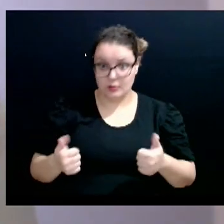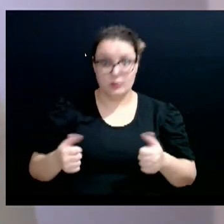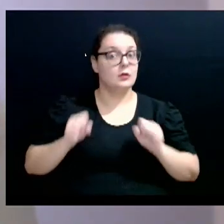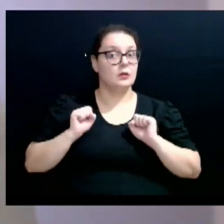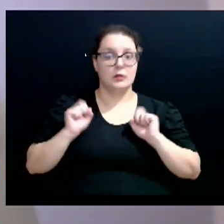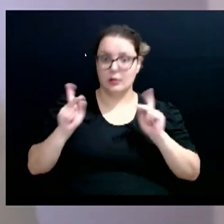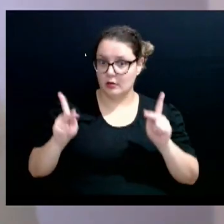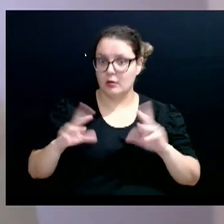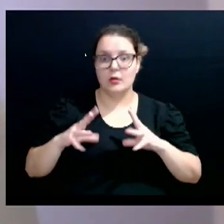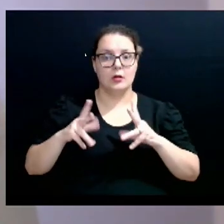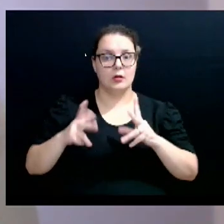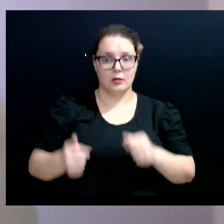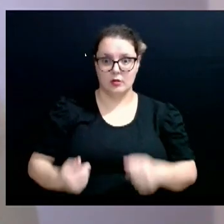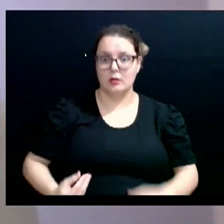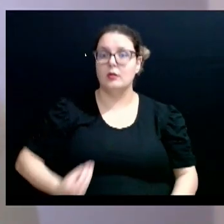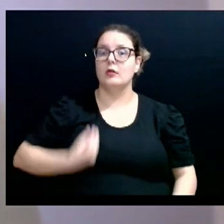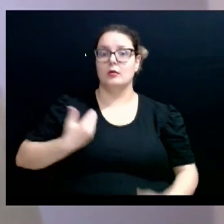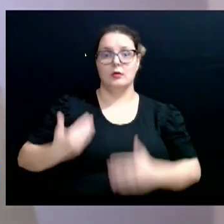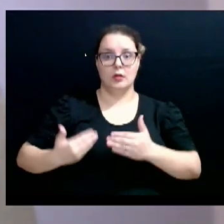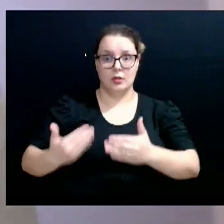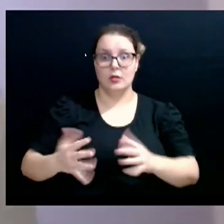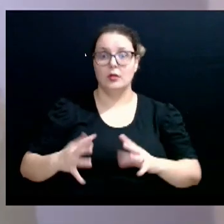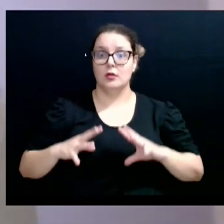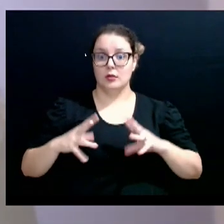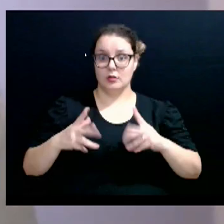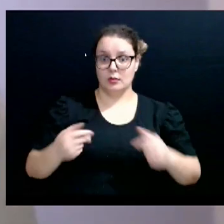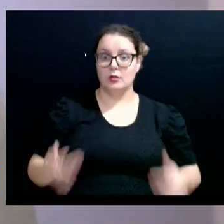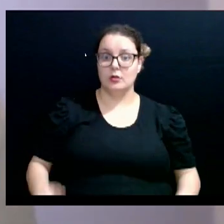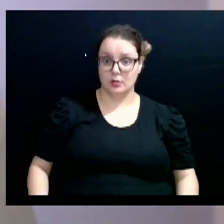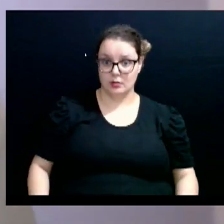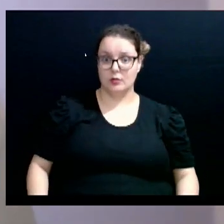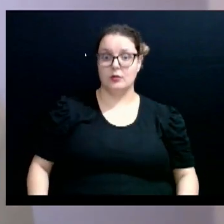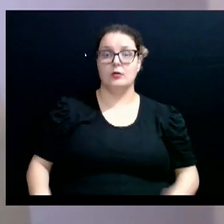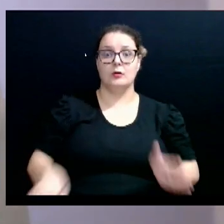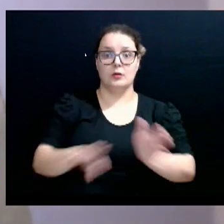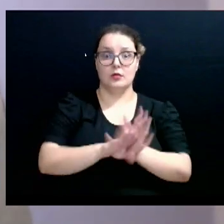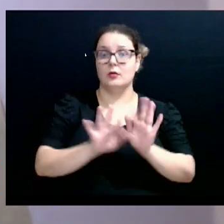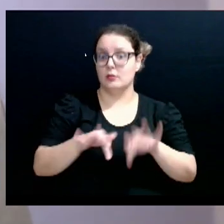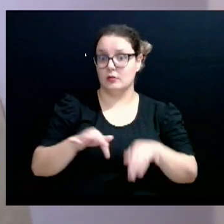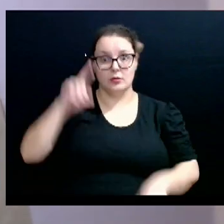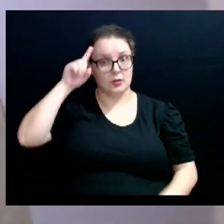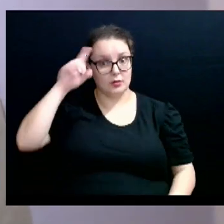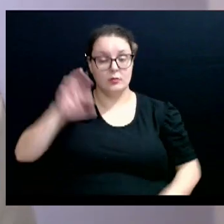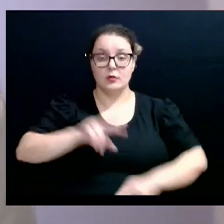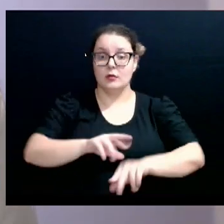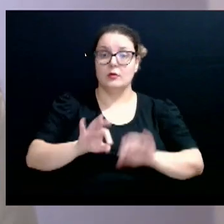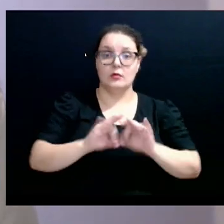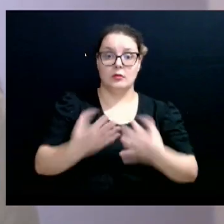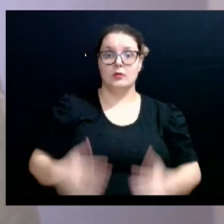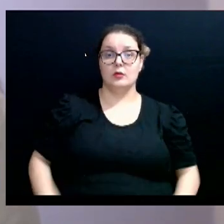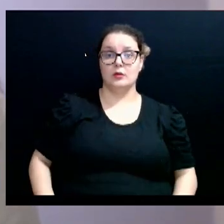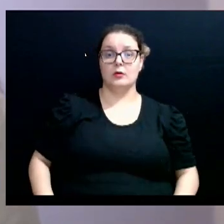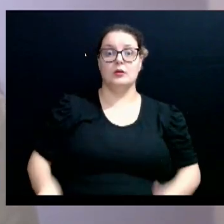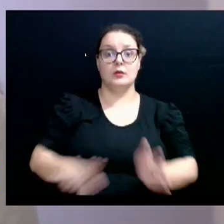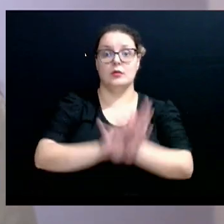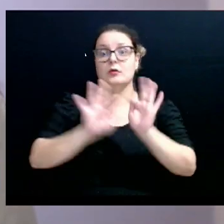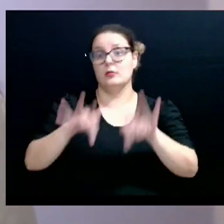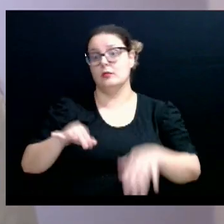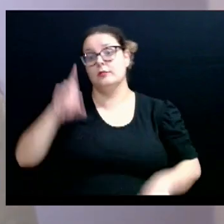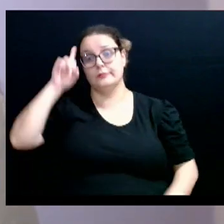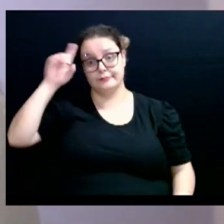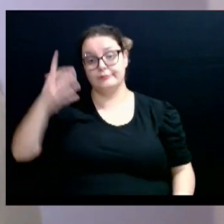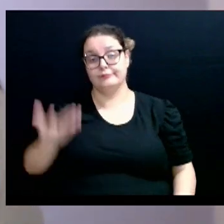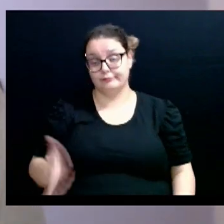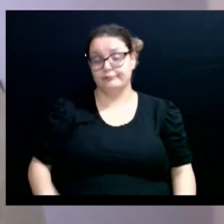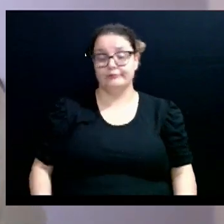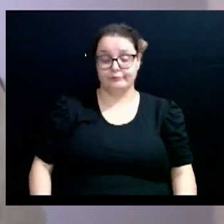vai sobreviver, todo mundo vai chegar no fim do dia, porque muitas famílias só querem chegar ao fim do dia. Então, às